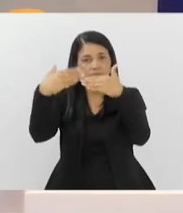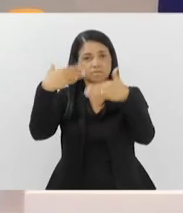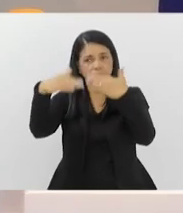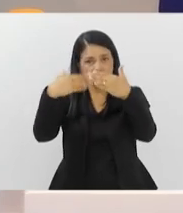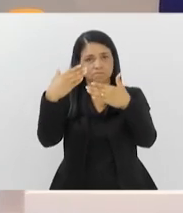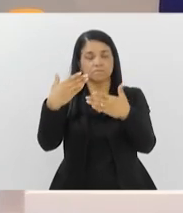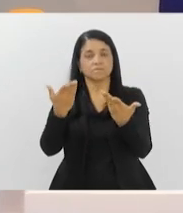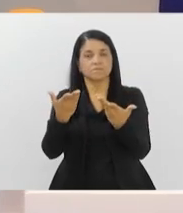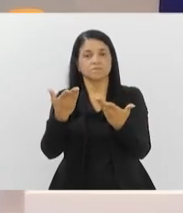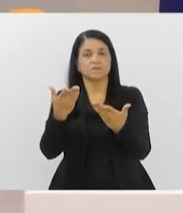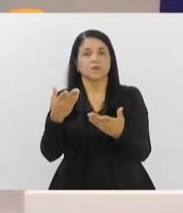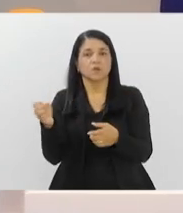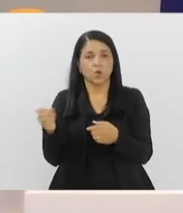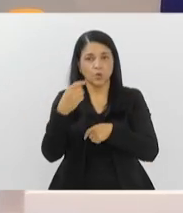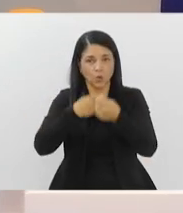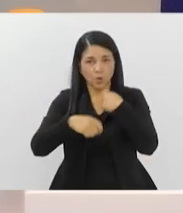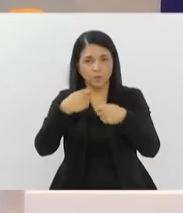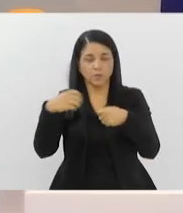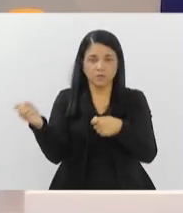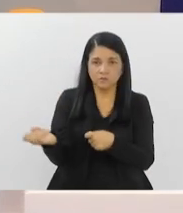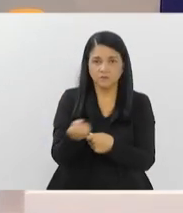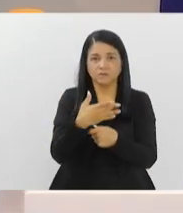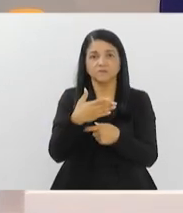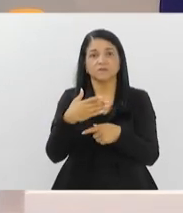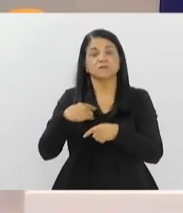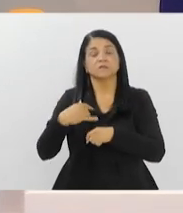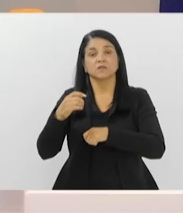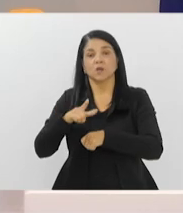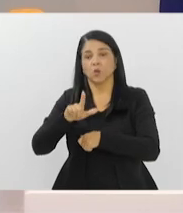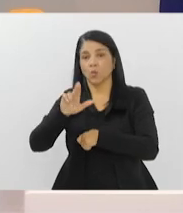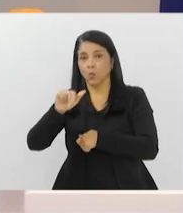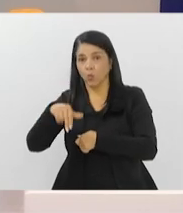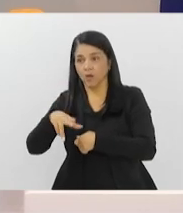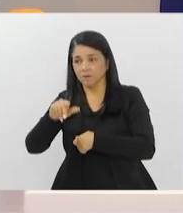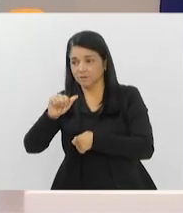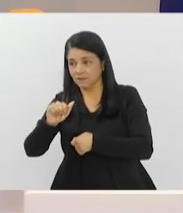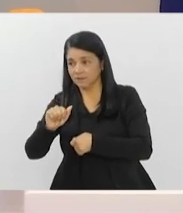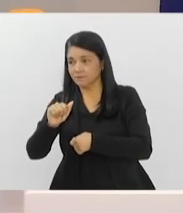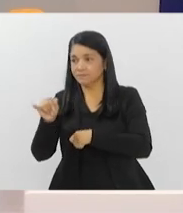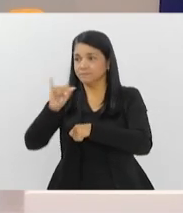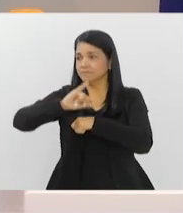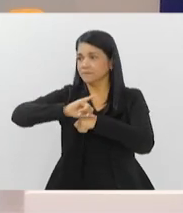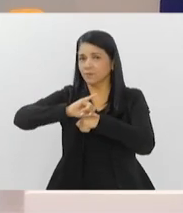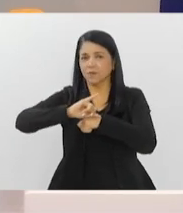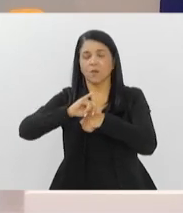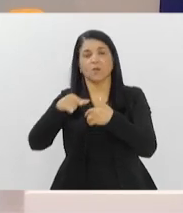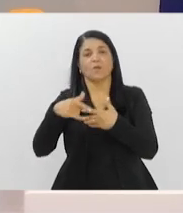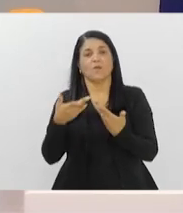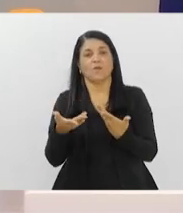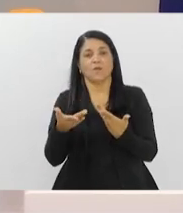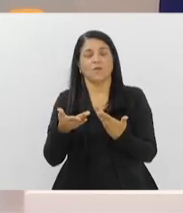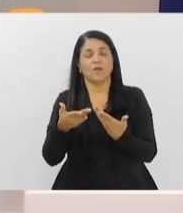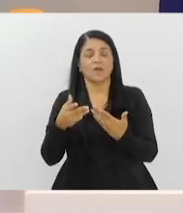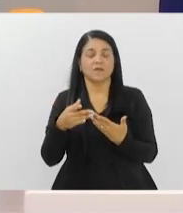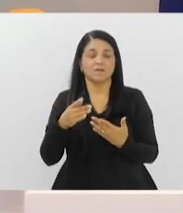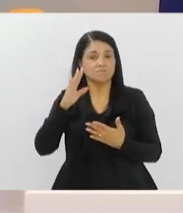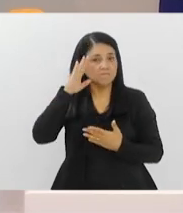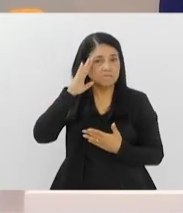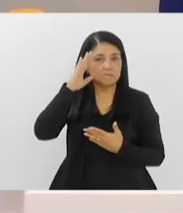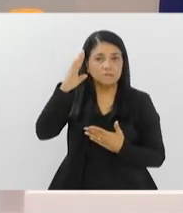inovação. Realizada anualmente em Luanda, Angola, a FILDA é uma plataforma vital